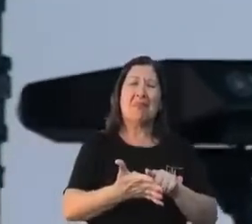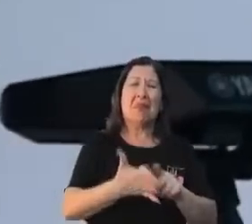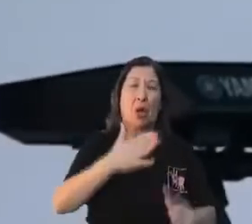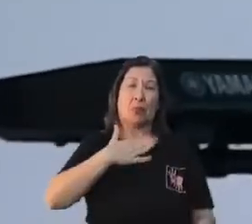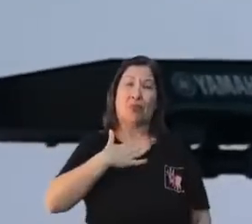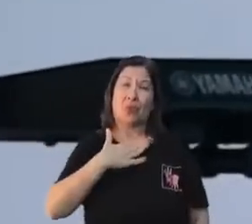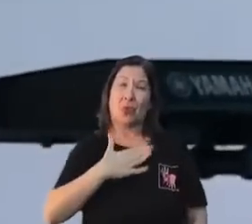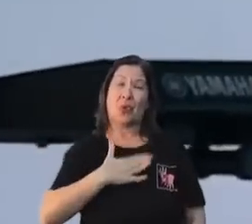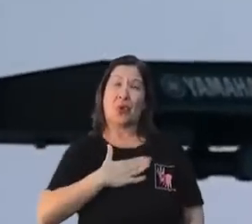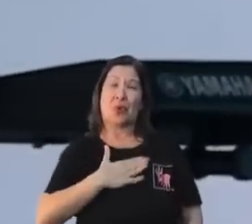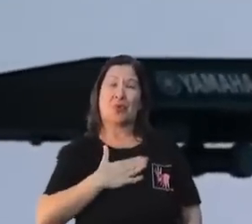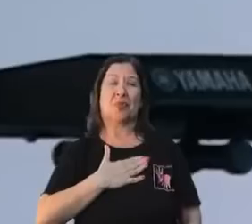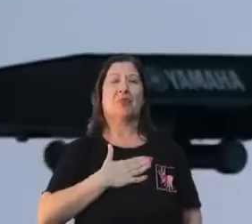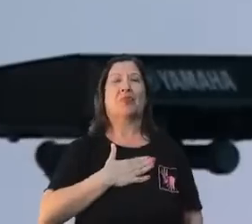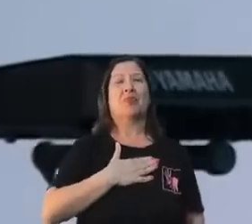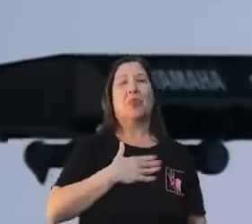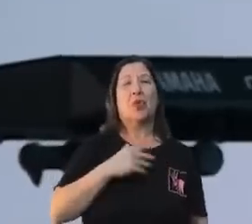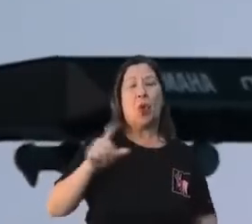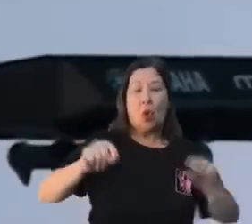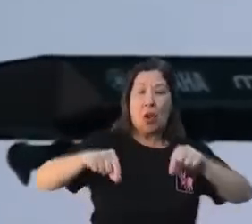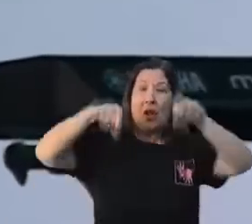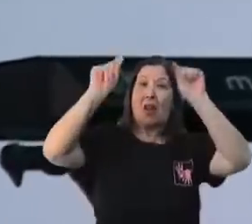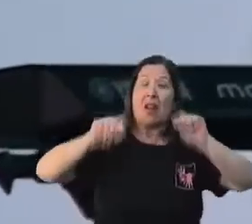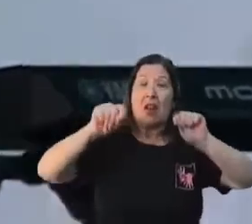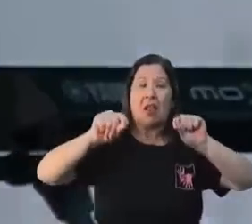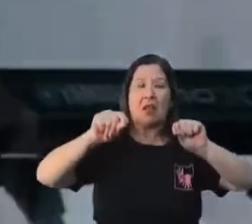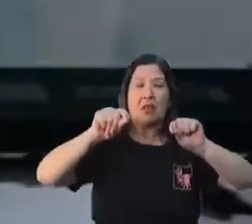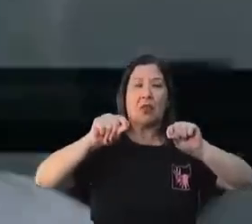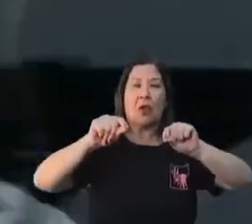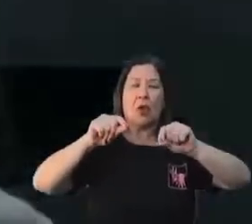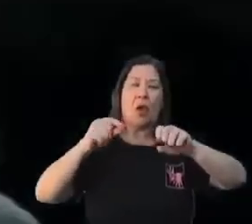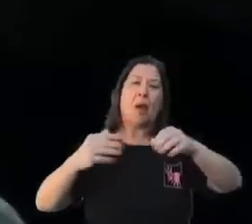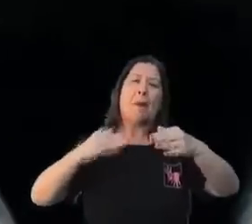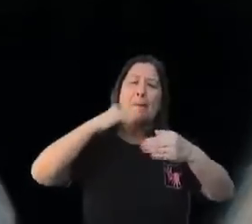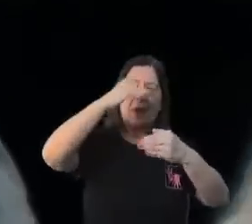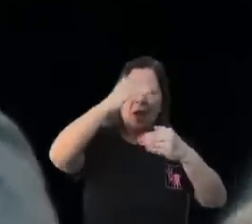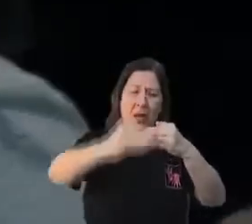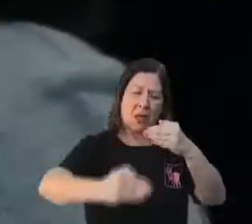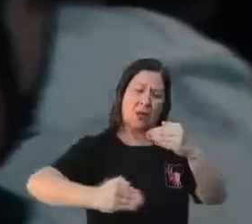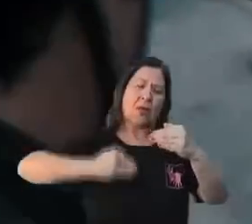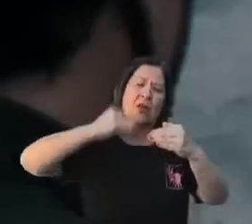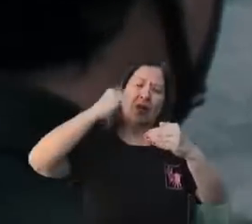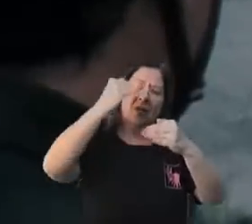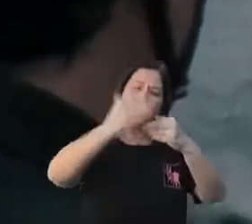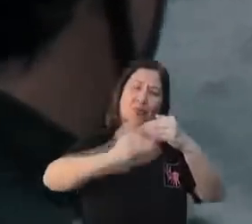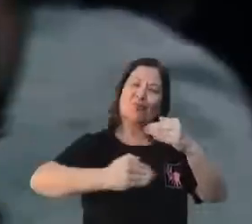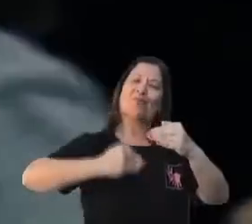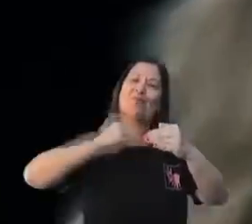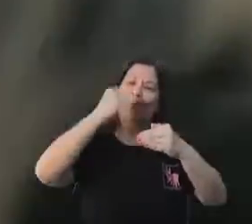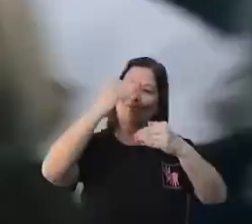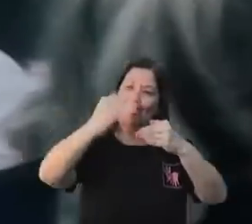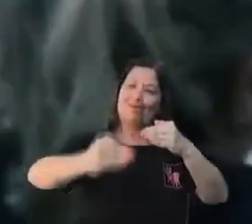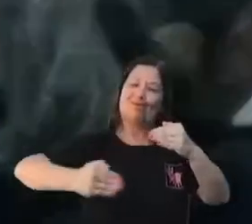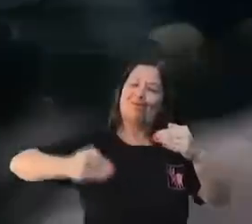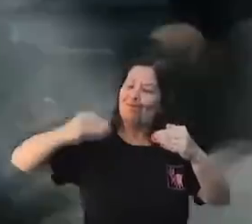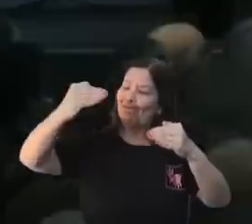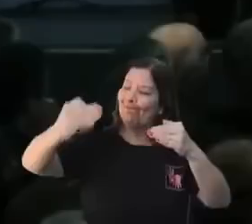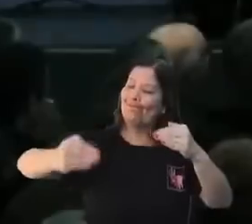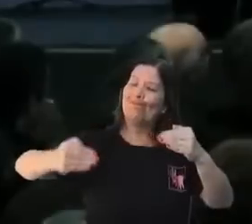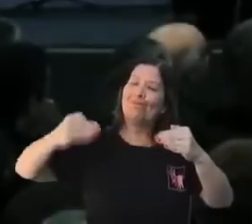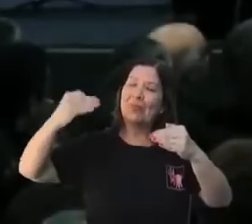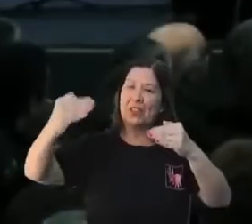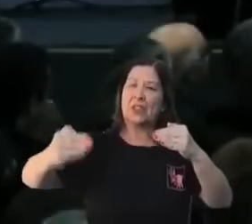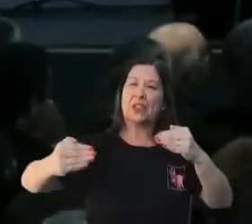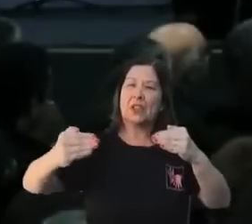que enrolar lençóis no corpo, tem que tirar daqui, tem que sair dos portões do local onde está sepultado,